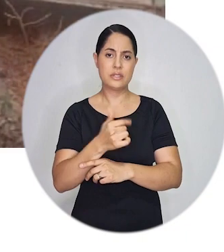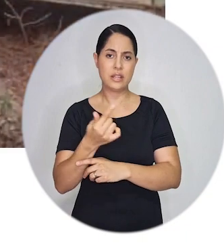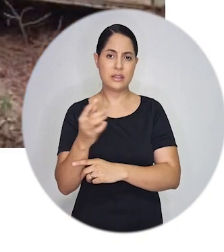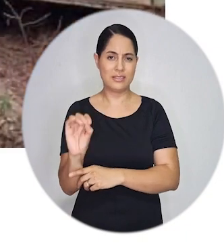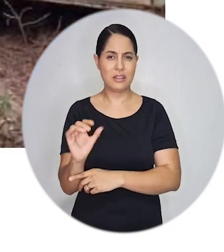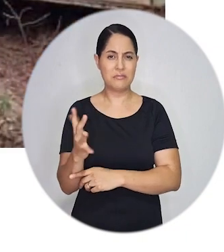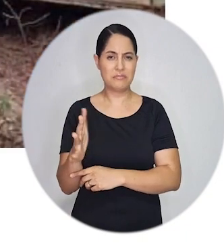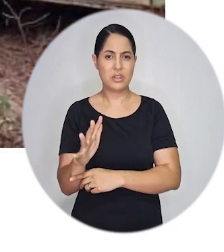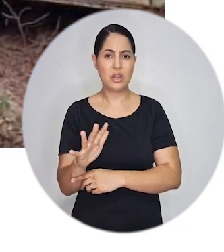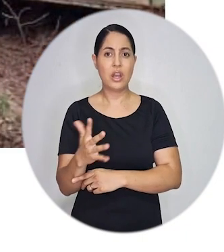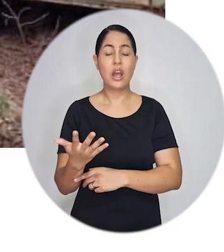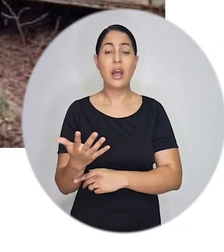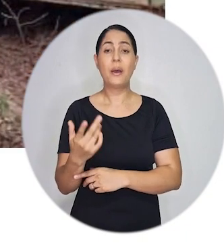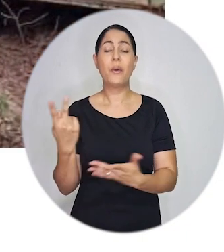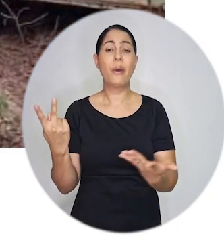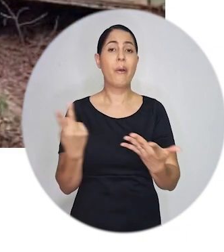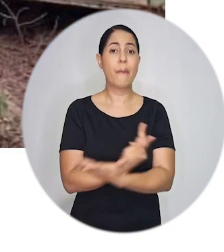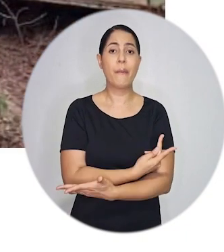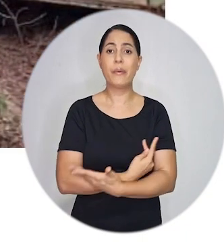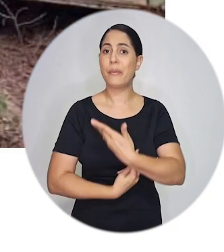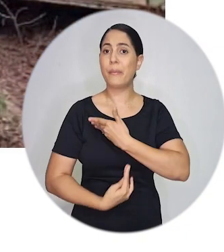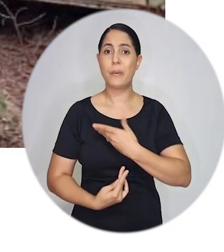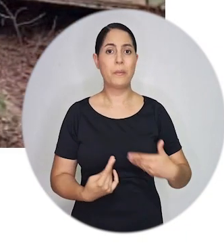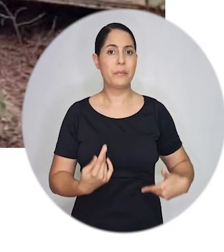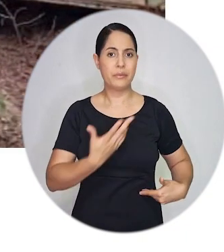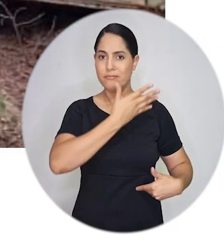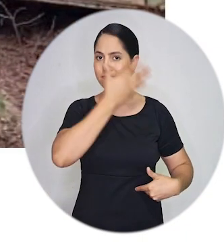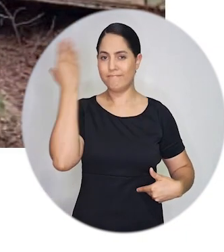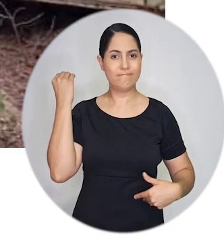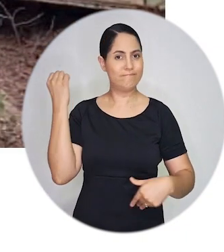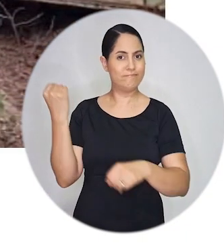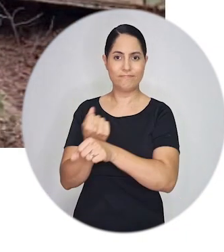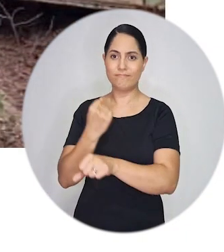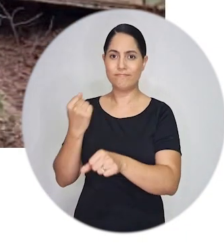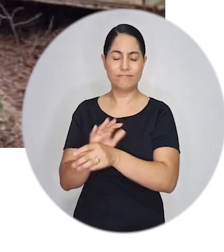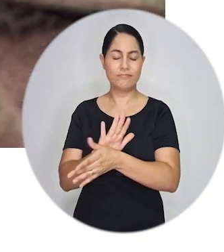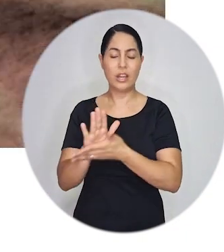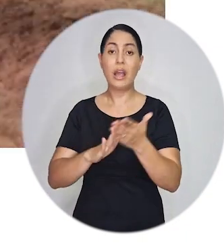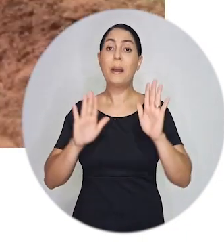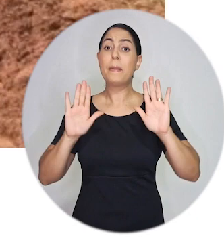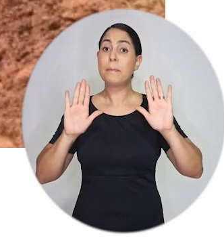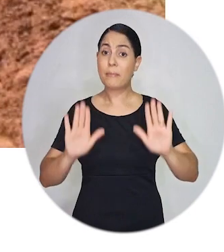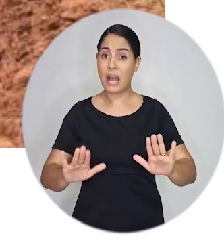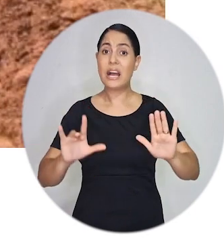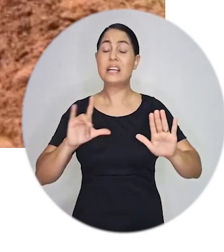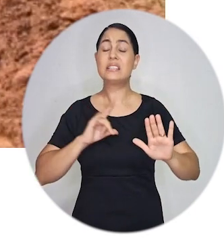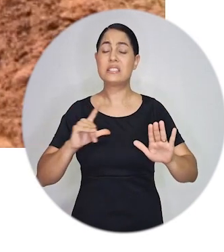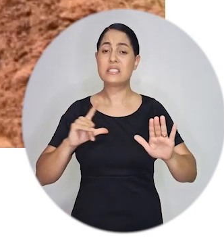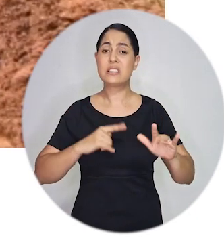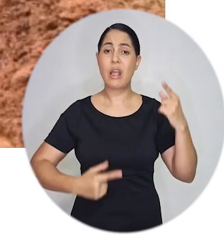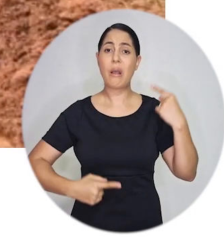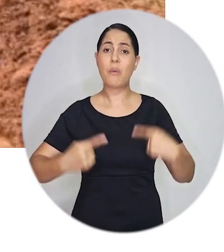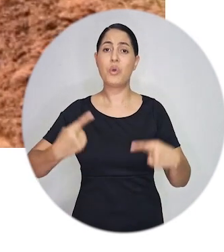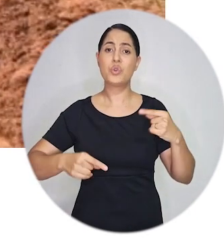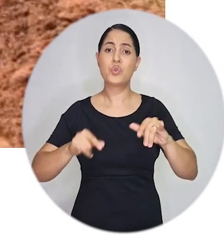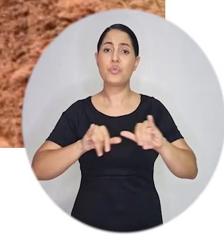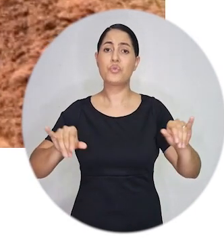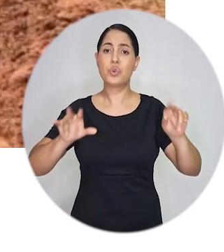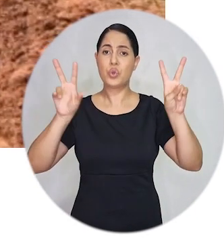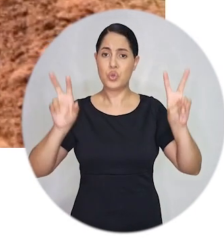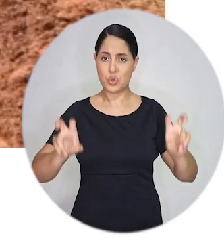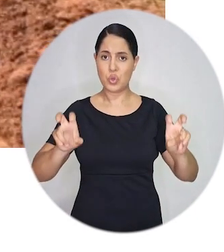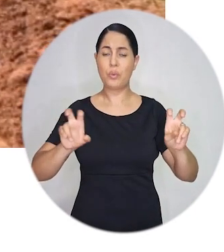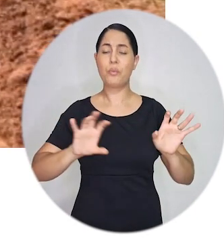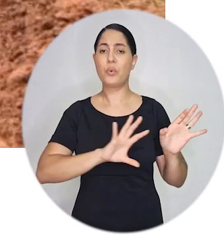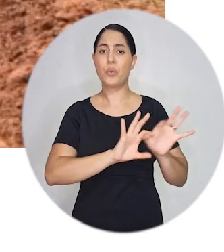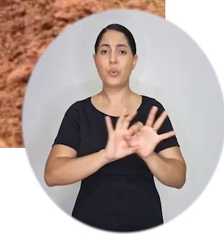década de 70, ela foi esquecida pelo poder público. E hoje há uma discussão, inclusive no ponto